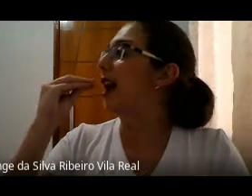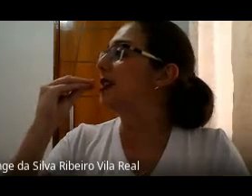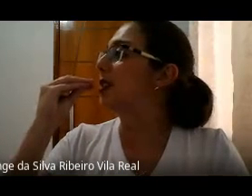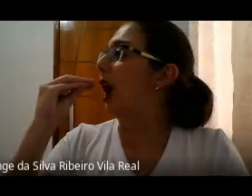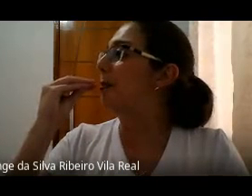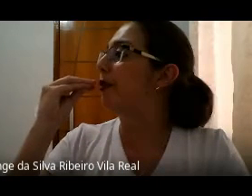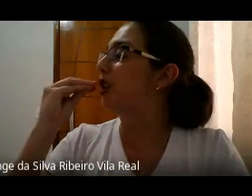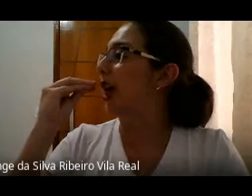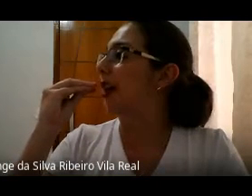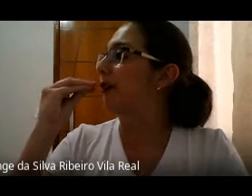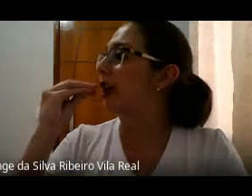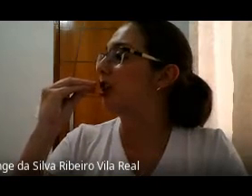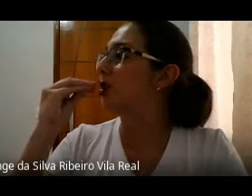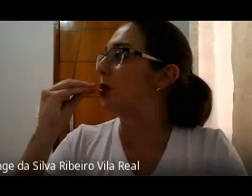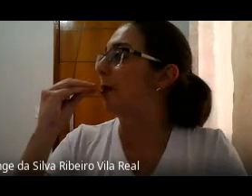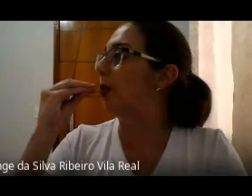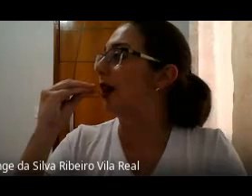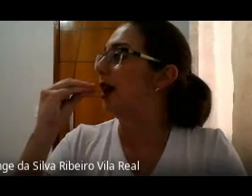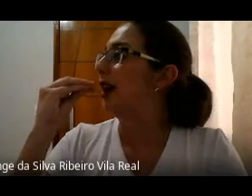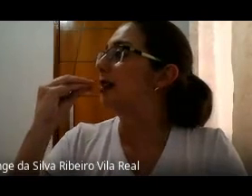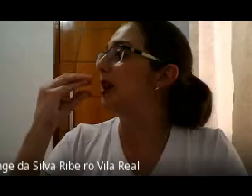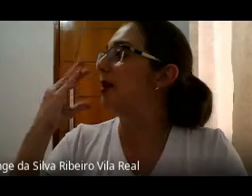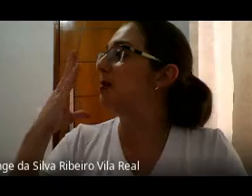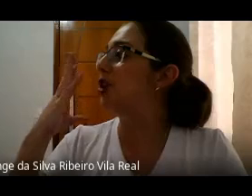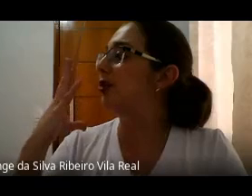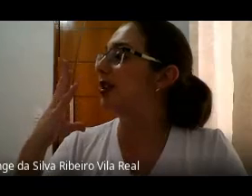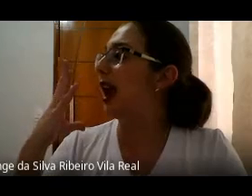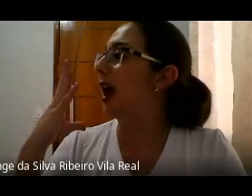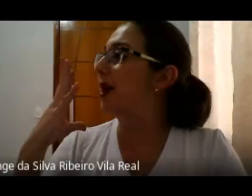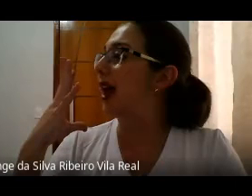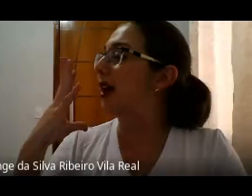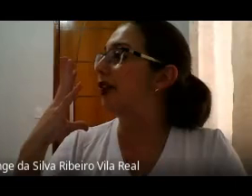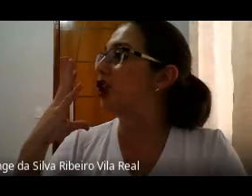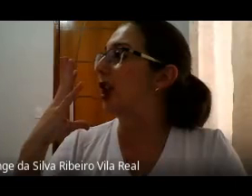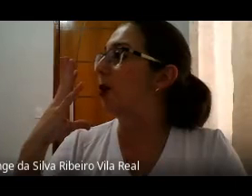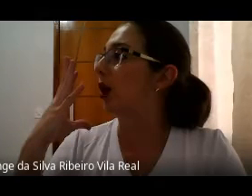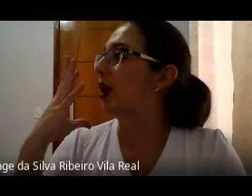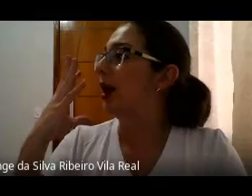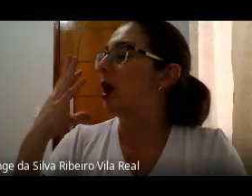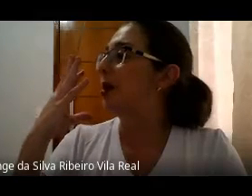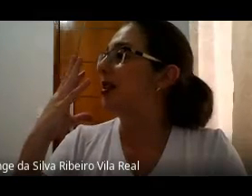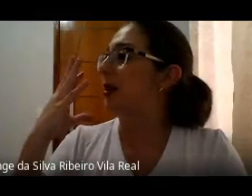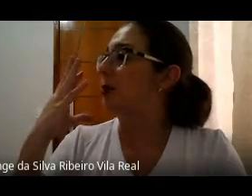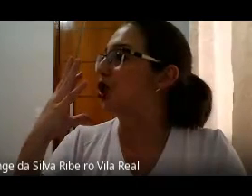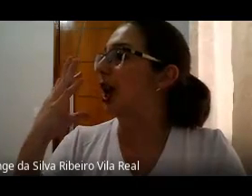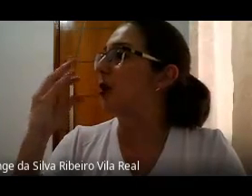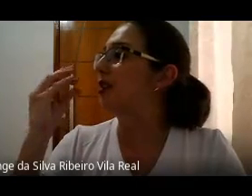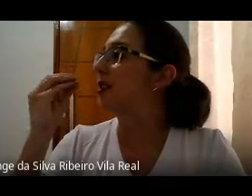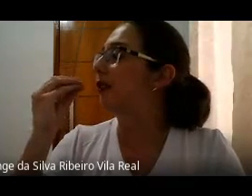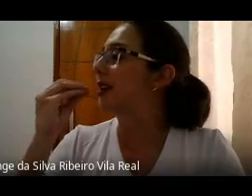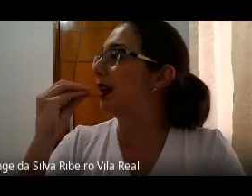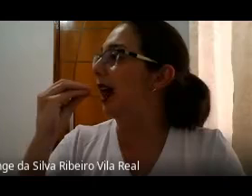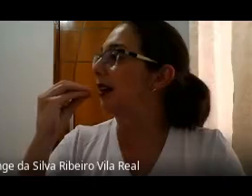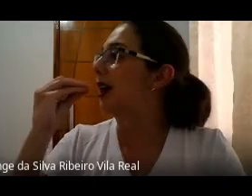Você faz a mão fechada na frente da sua boca e simplesmente você abre ela na frente da boca. Não precisa puxar,